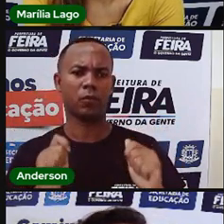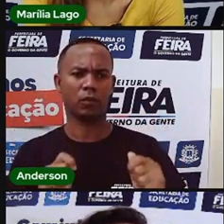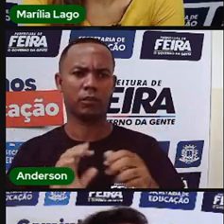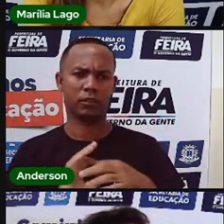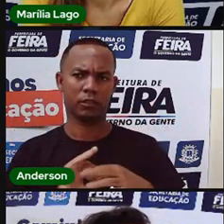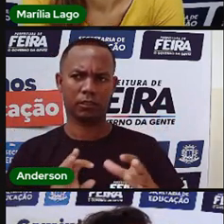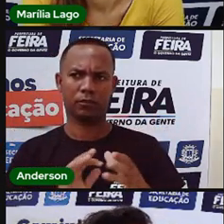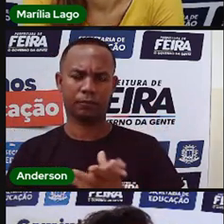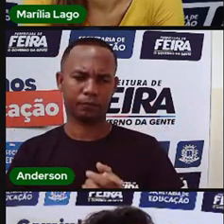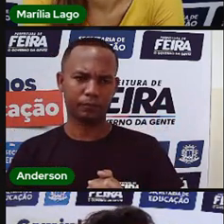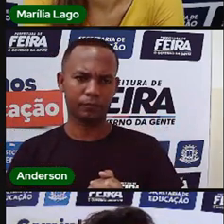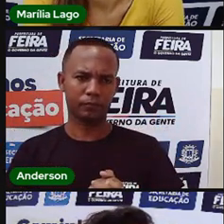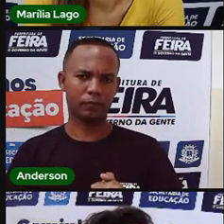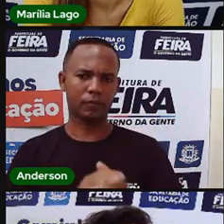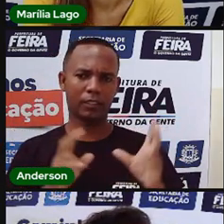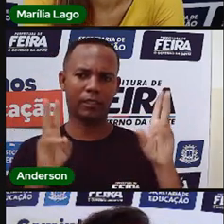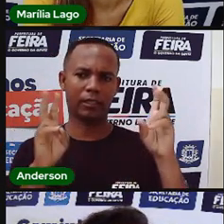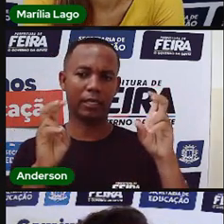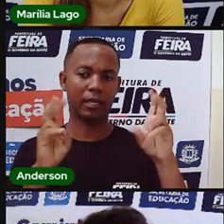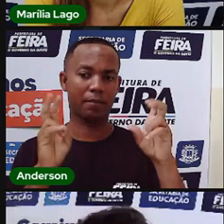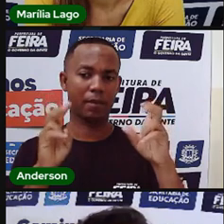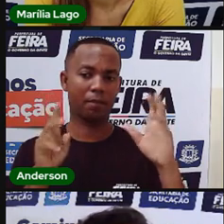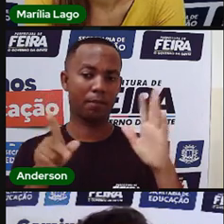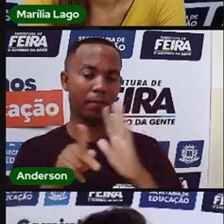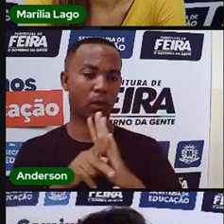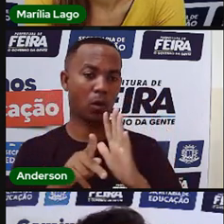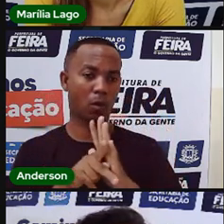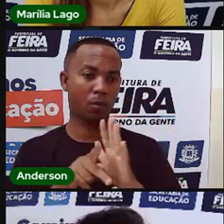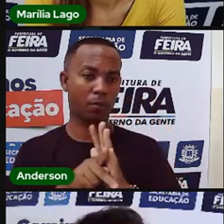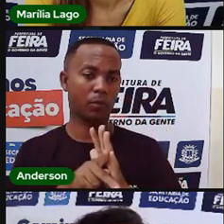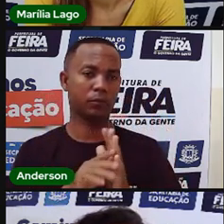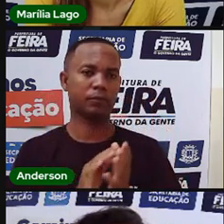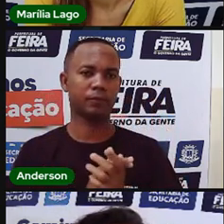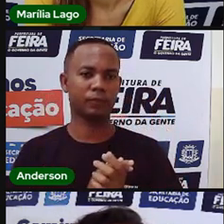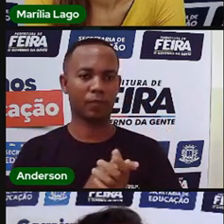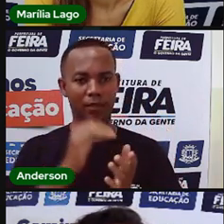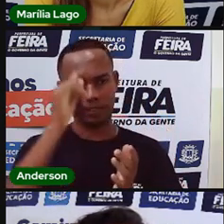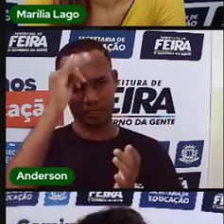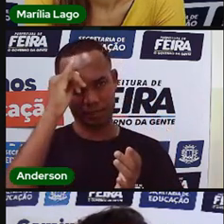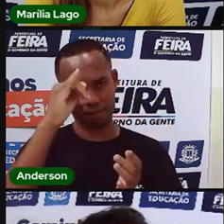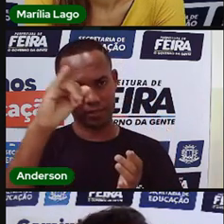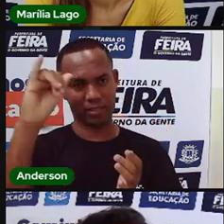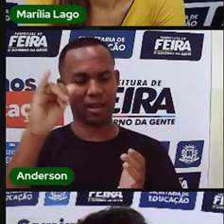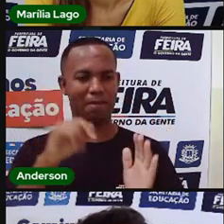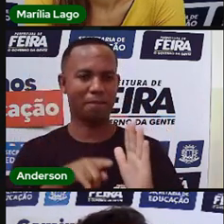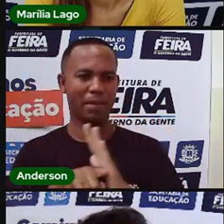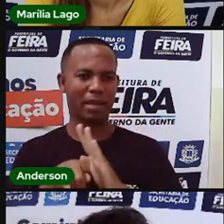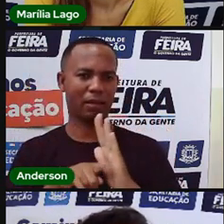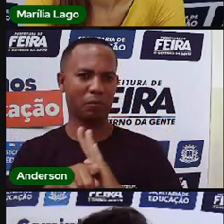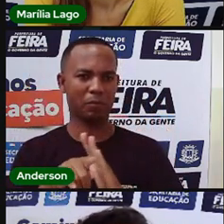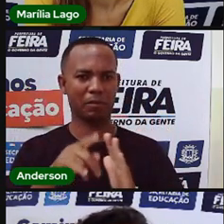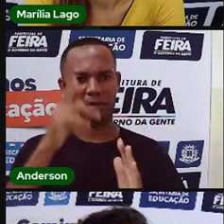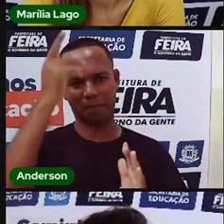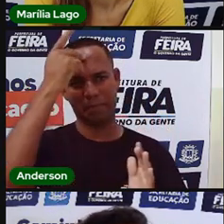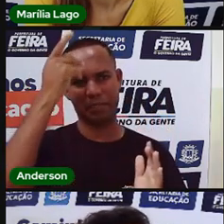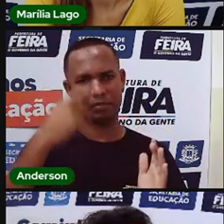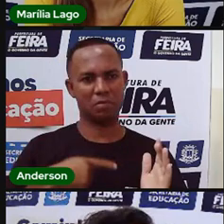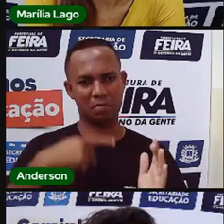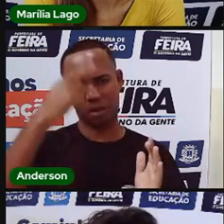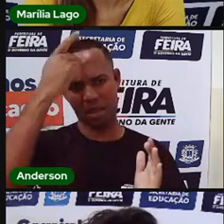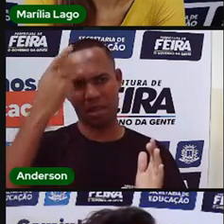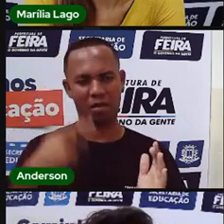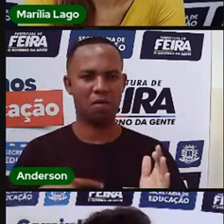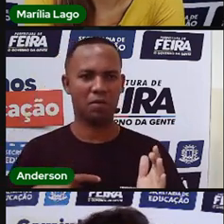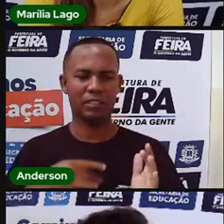Certo? Mas relacionadas com o tema, tá, gente? Não, vamos evitar algumas perguntas pessoais. Já vi aí perguntando se